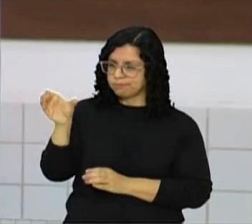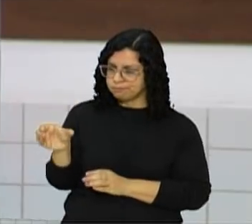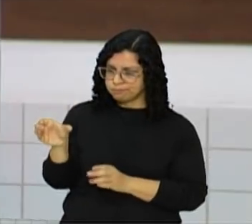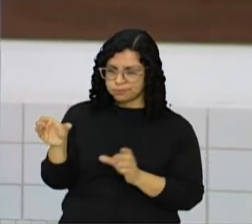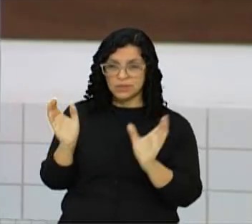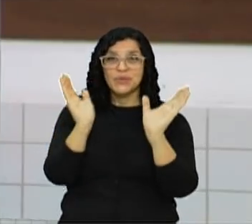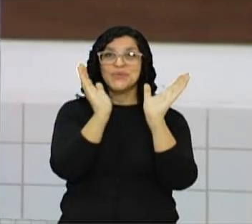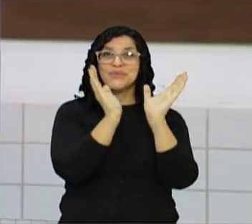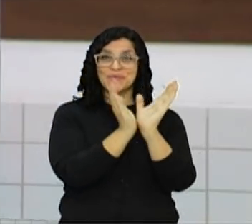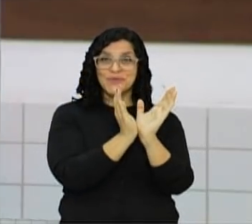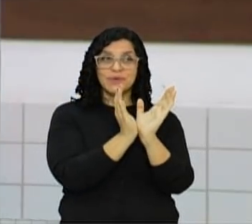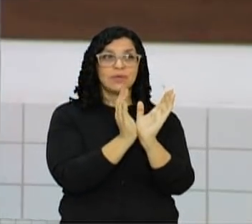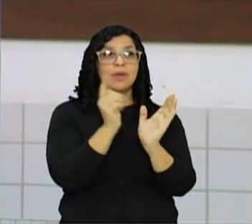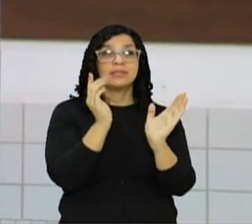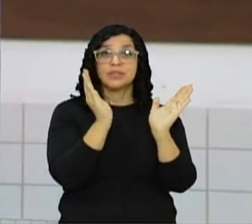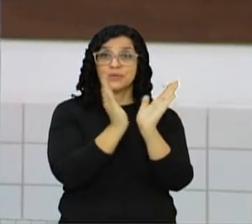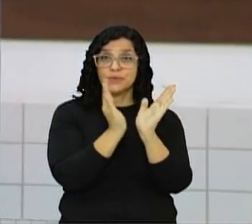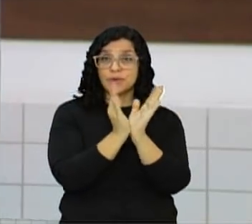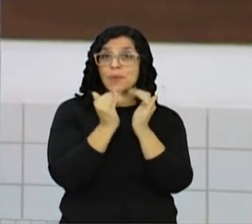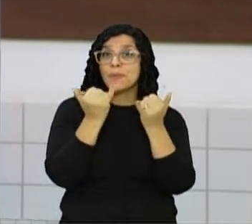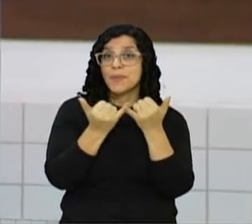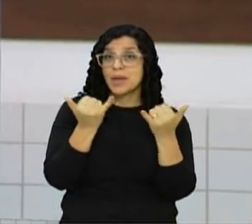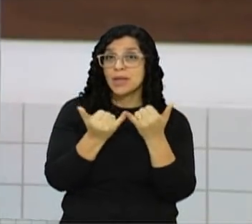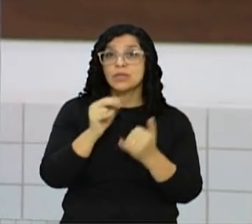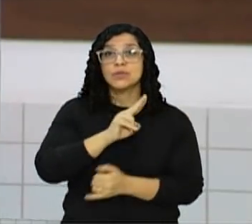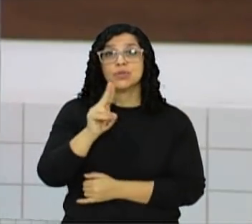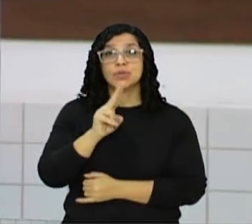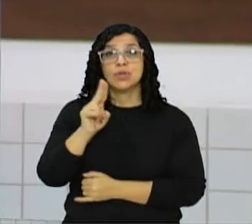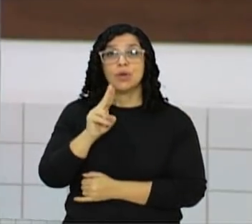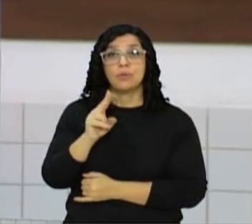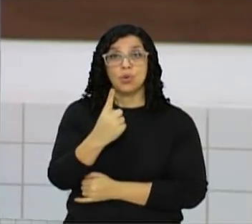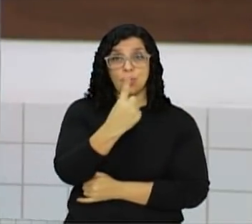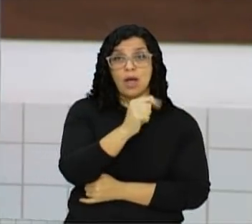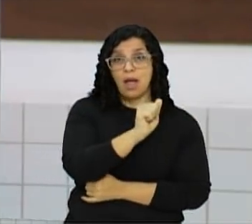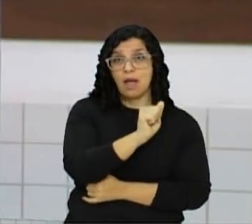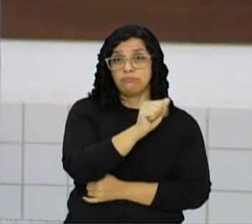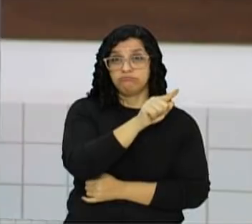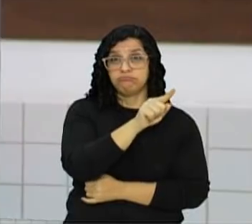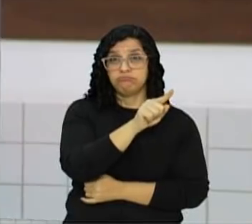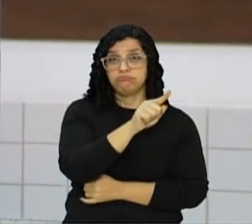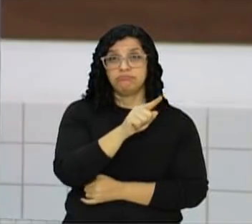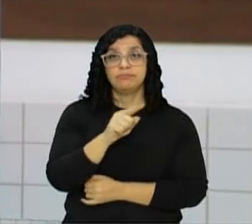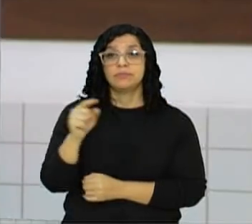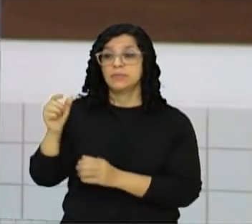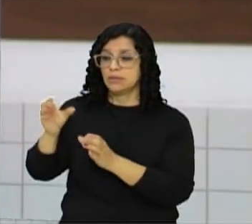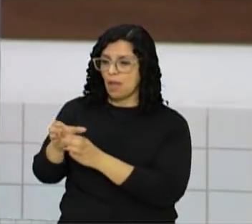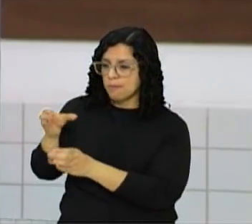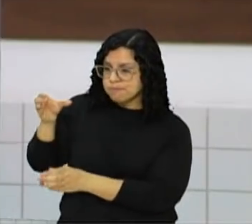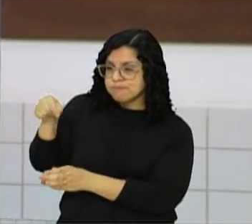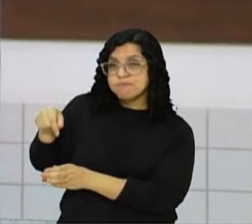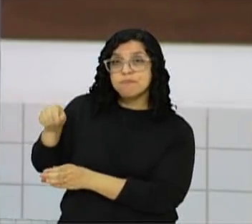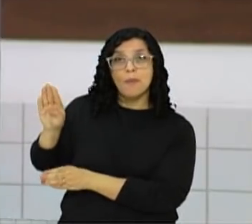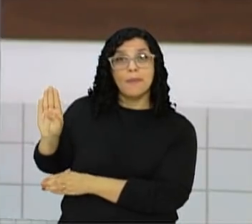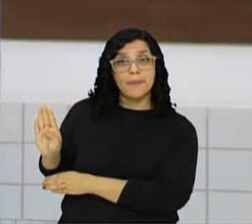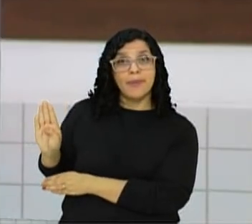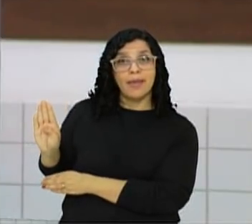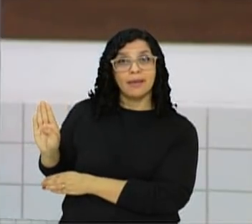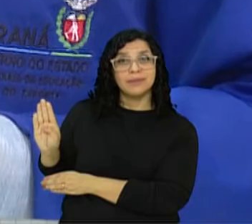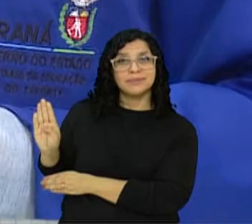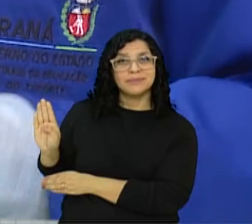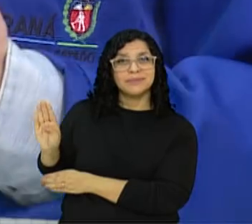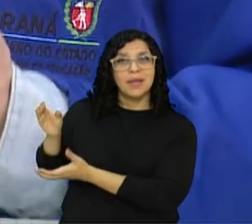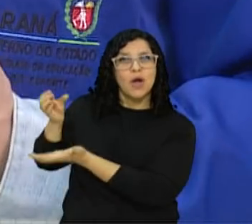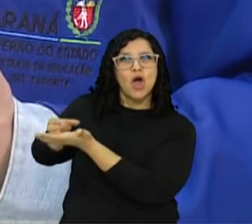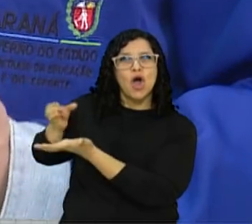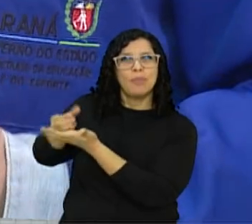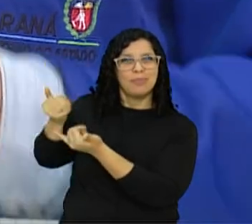partes. Essa aqui que parece um funil, eu vou chamar de parte A. E essa parte aqui que parece um